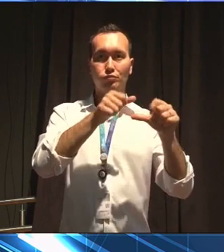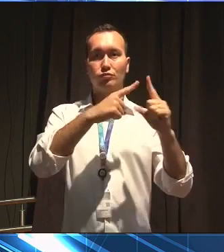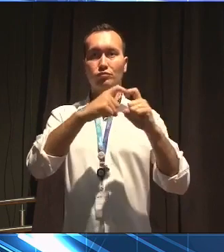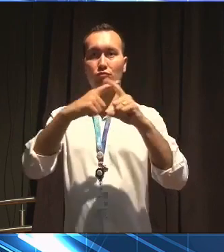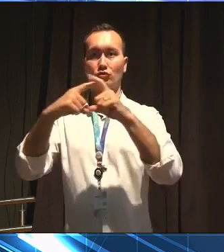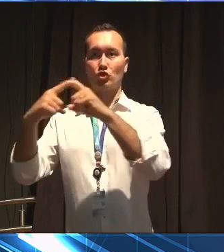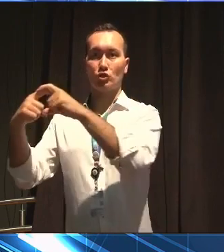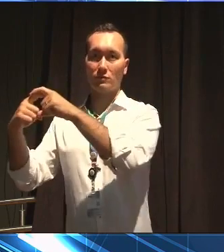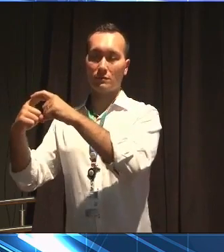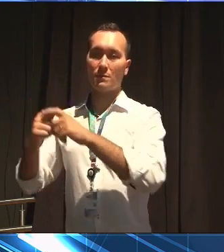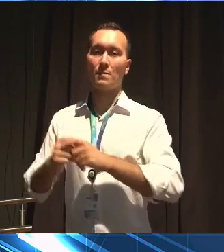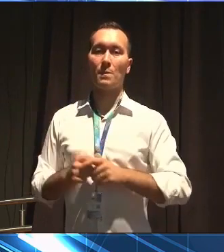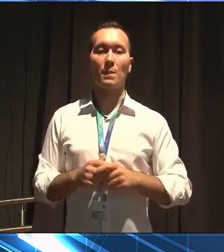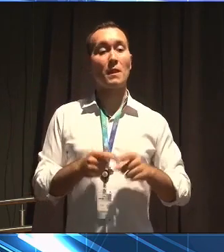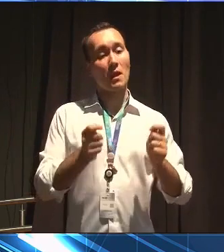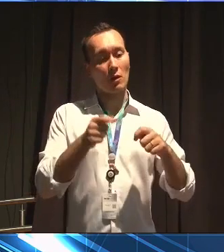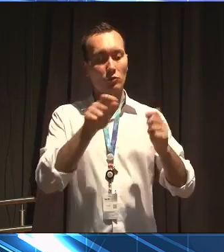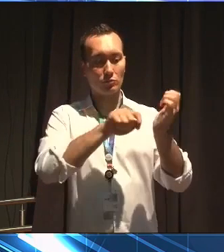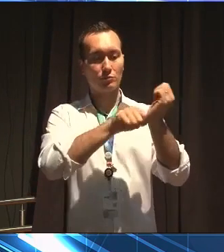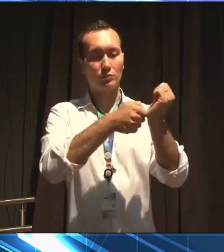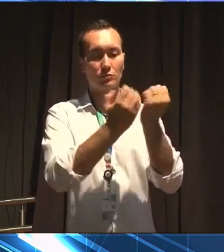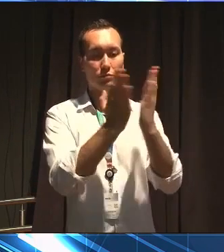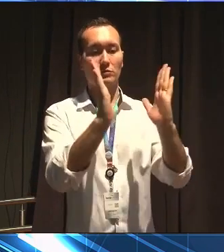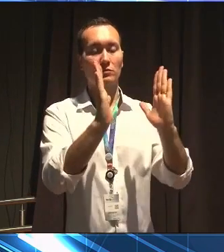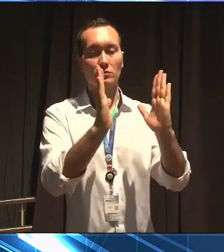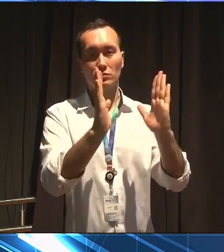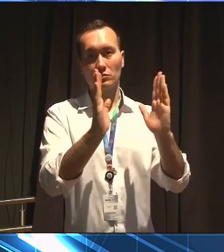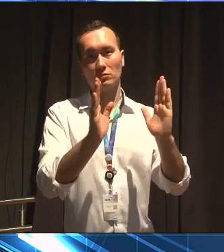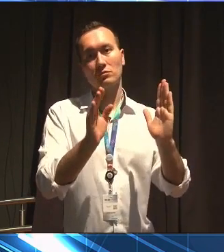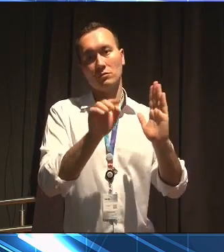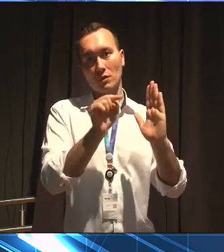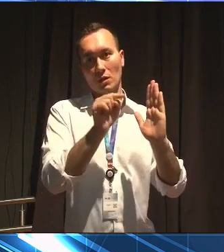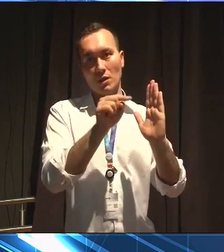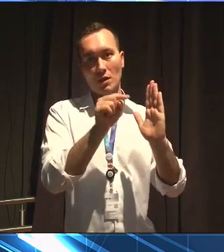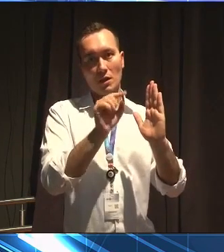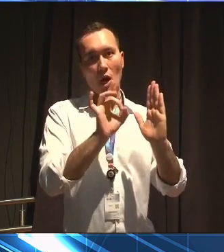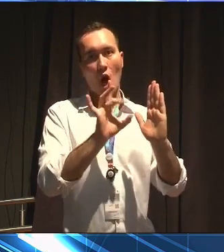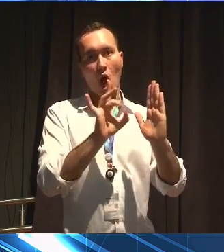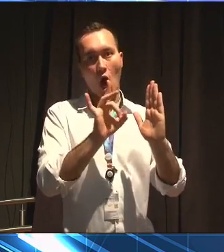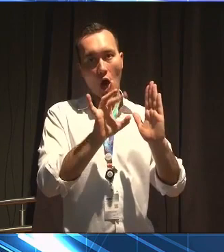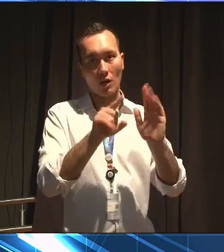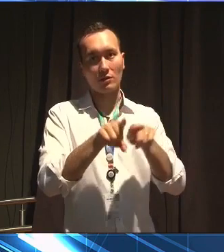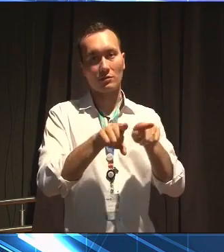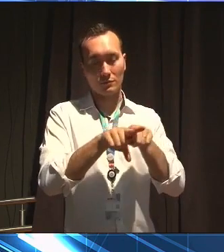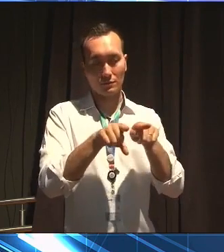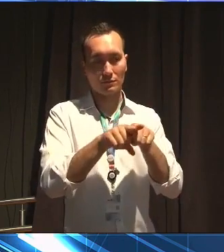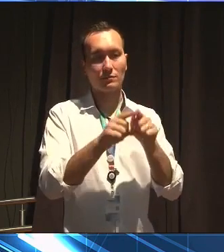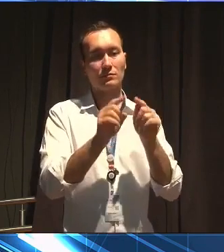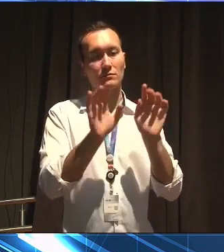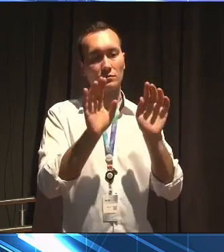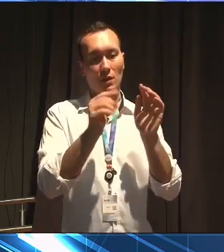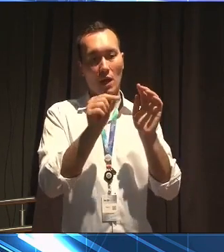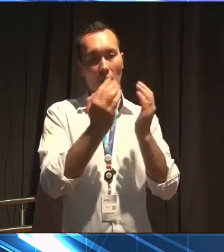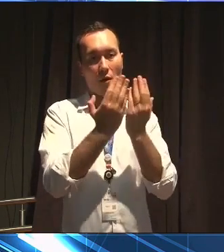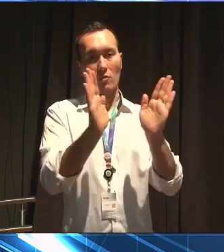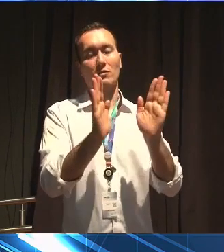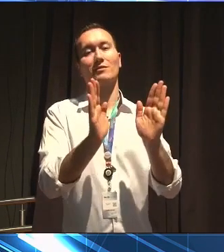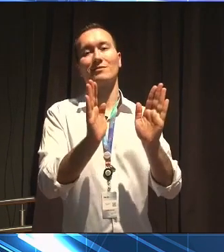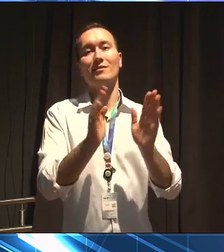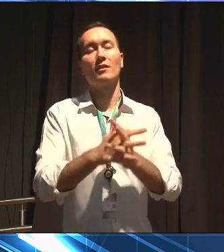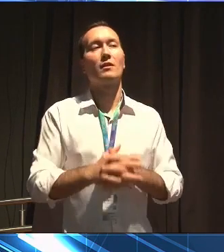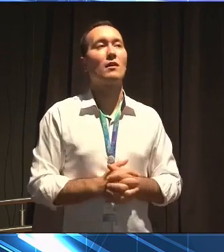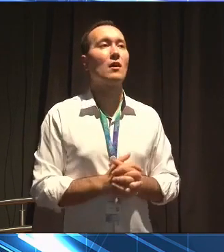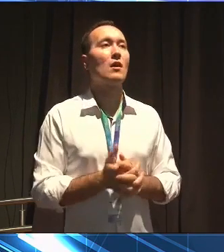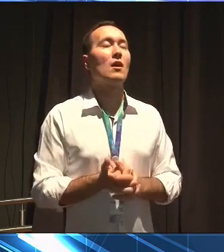senha dele. Quando eu mando um cookie que é em .NET para o subdomínio do